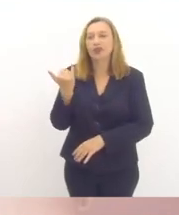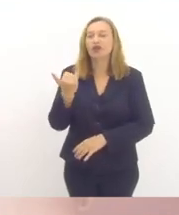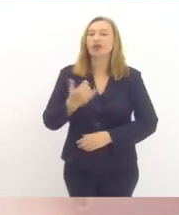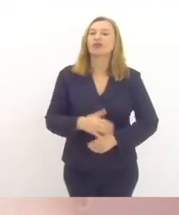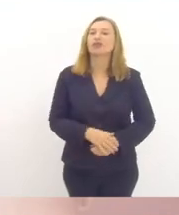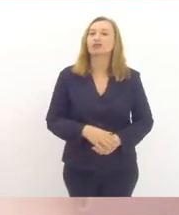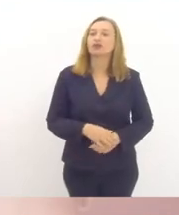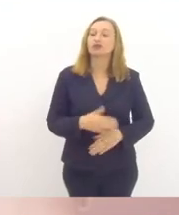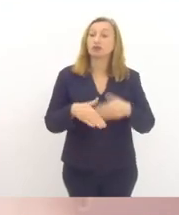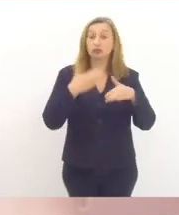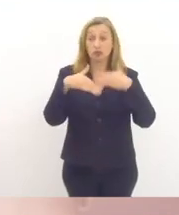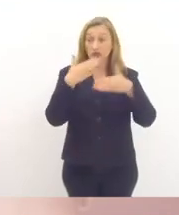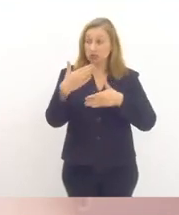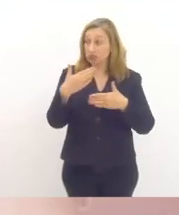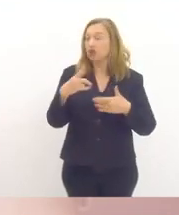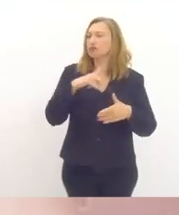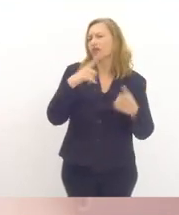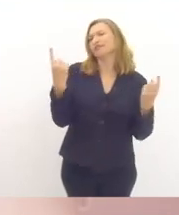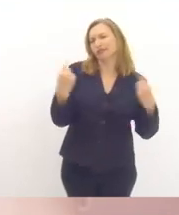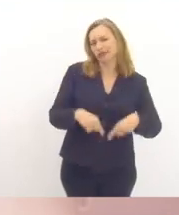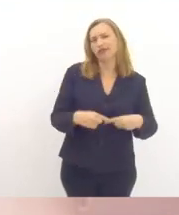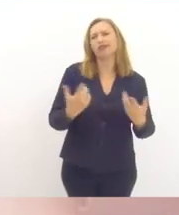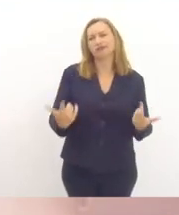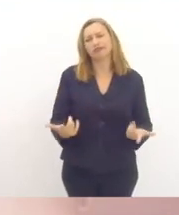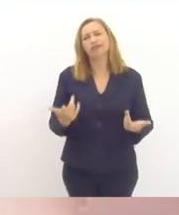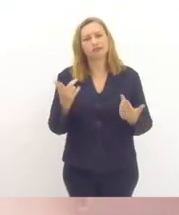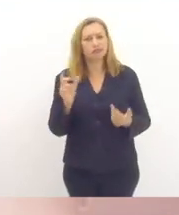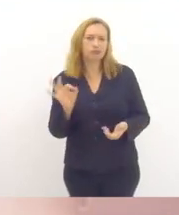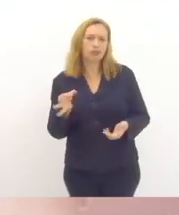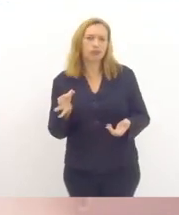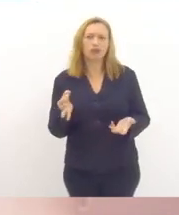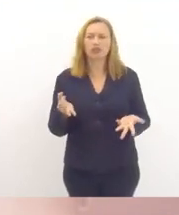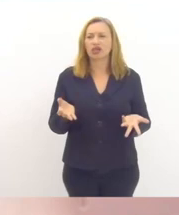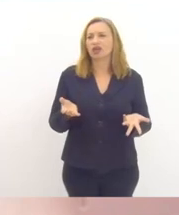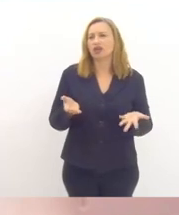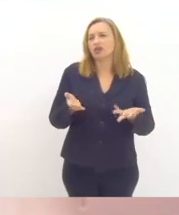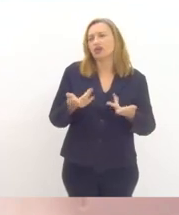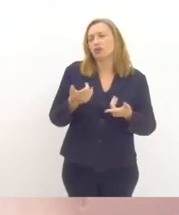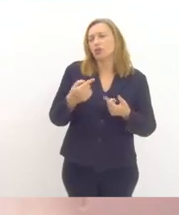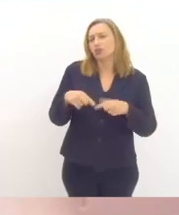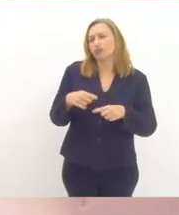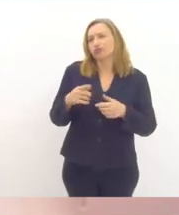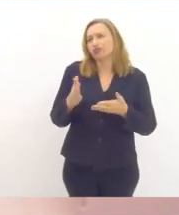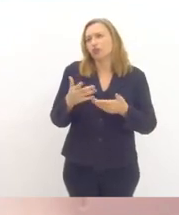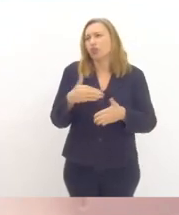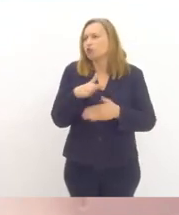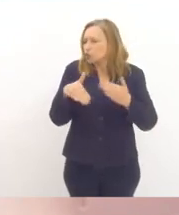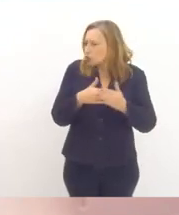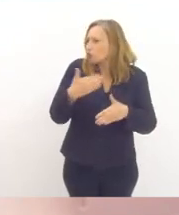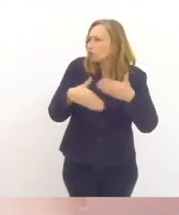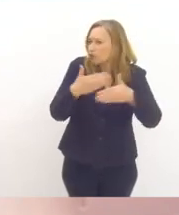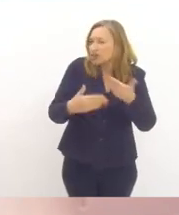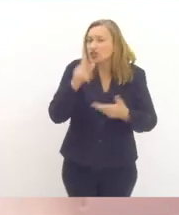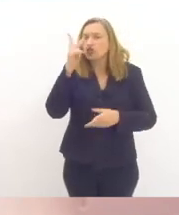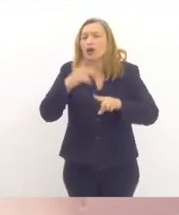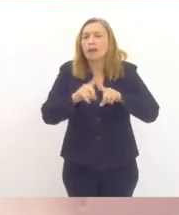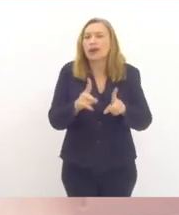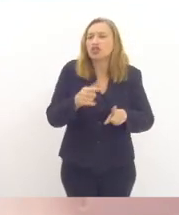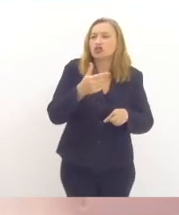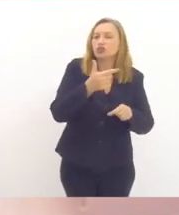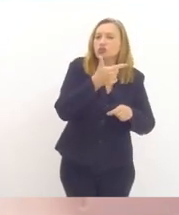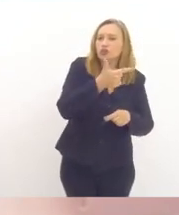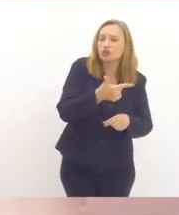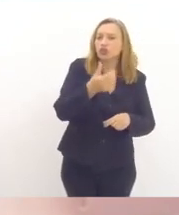floresceram, enfrentam desafios, enfrentam, claro, né, contradições, como todo processo histórico, mas, assim, em